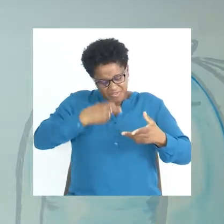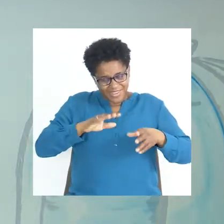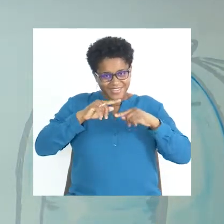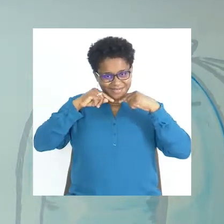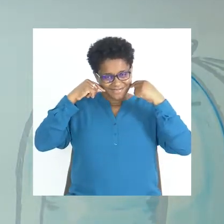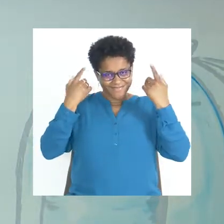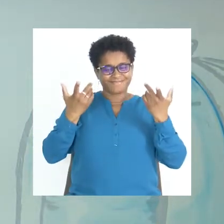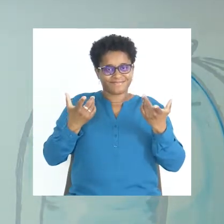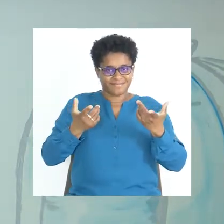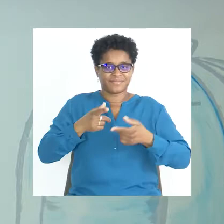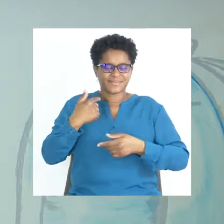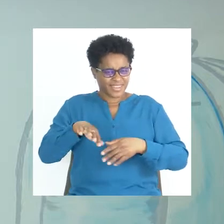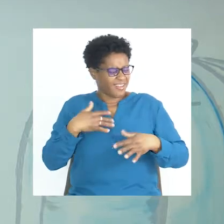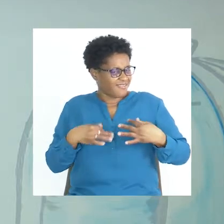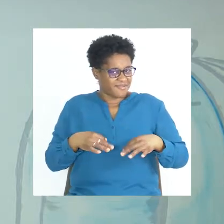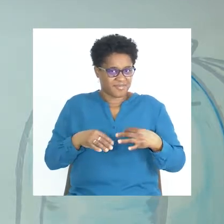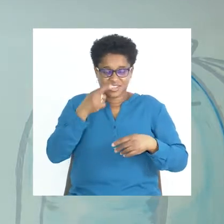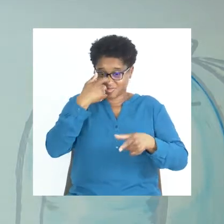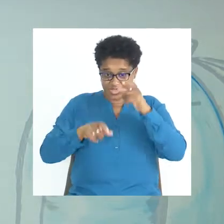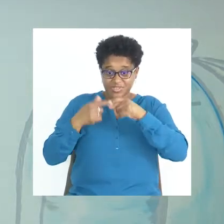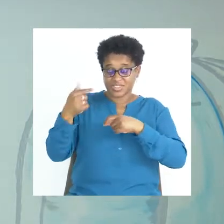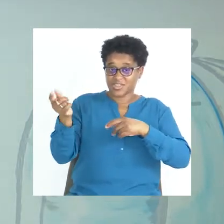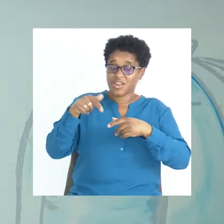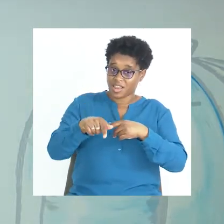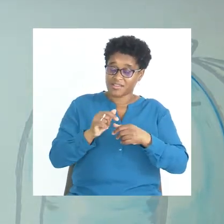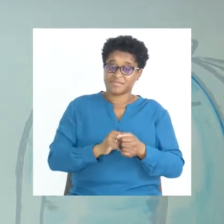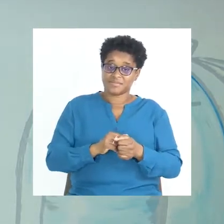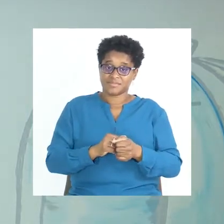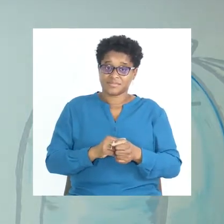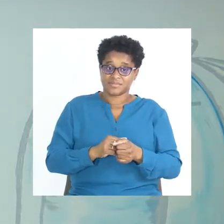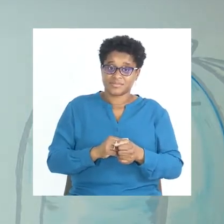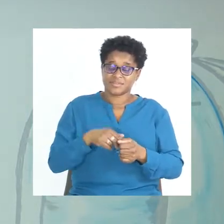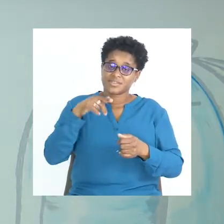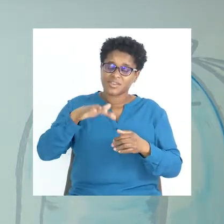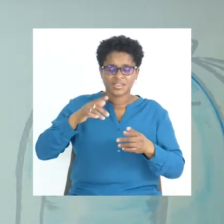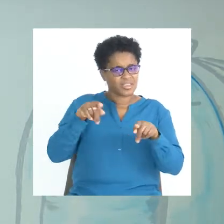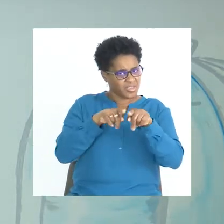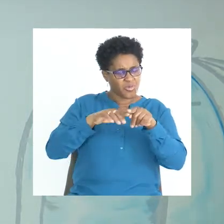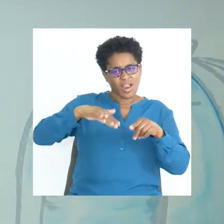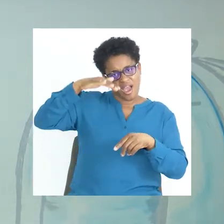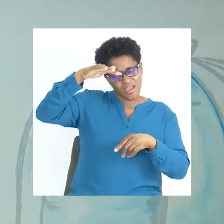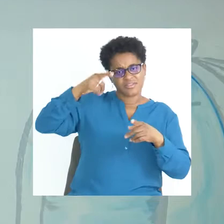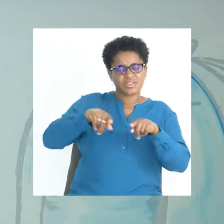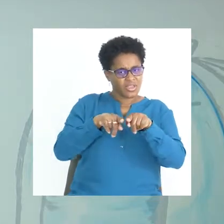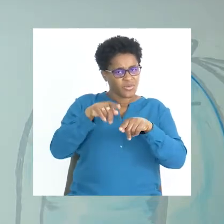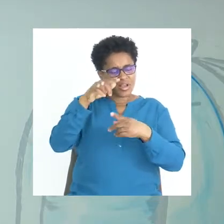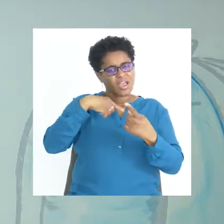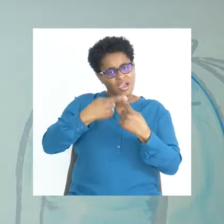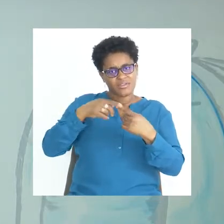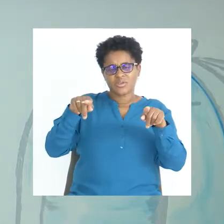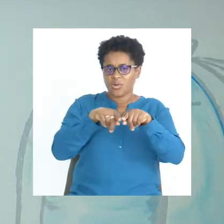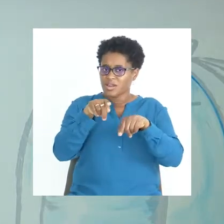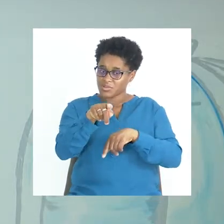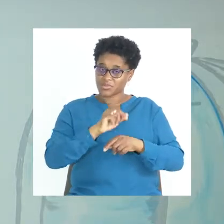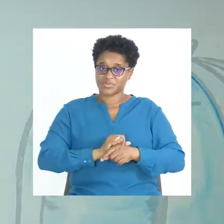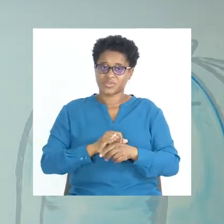alegre. Assim? Estás à vontade. As pessoas que estão lá são íntimas, as pessoas que estão lá são da tua idade, os assuntos são